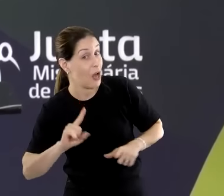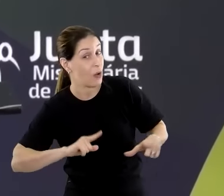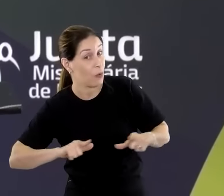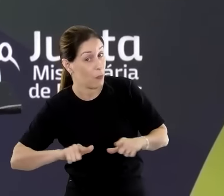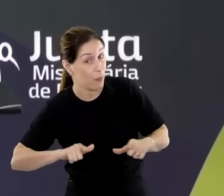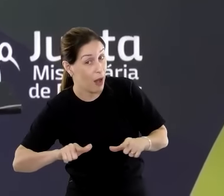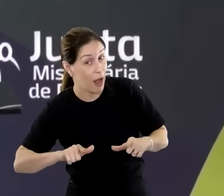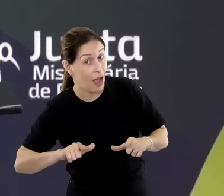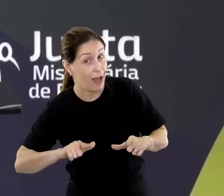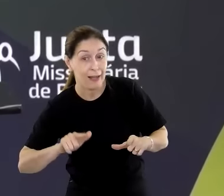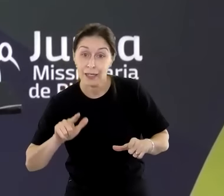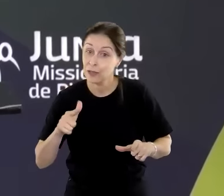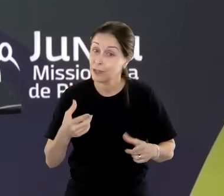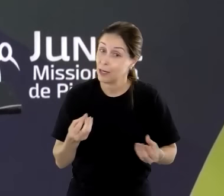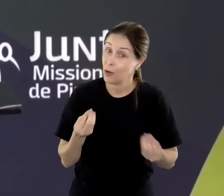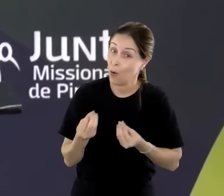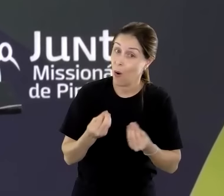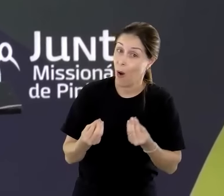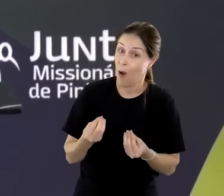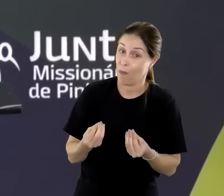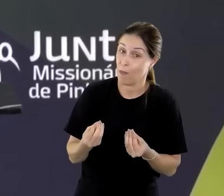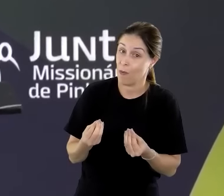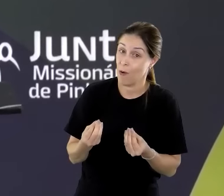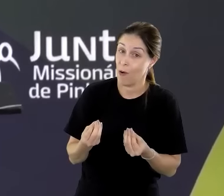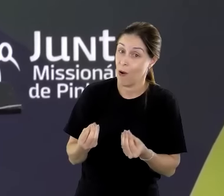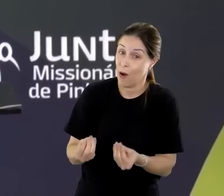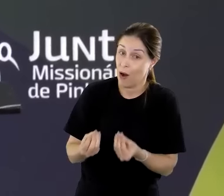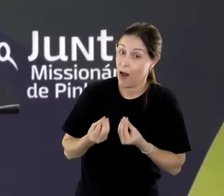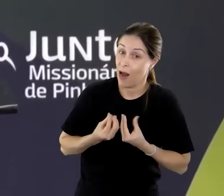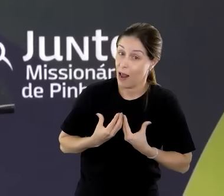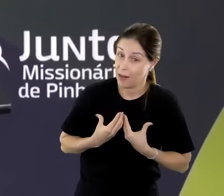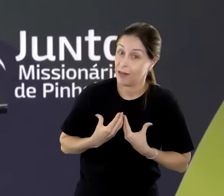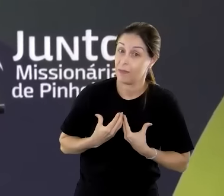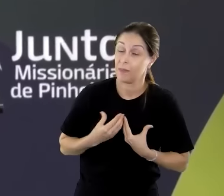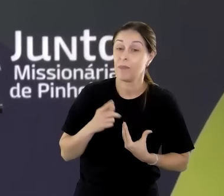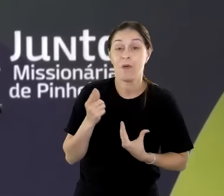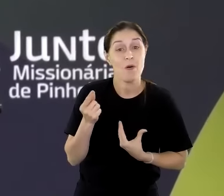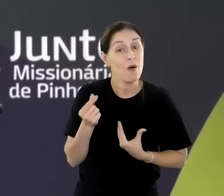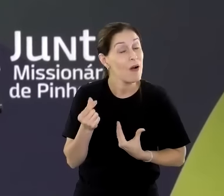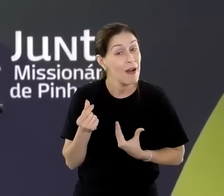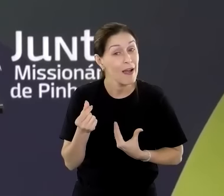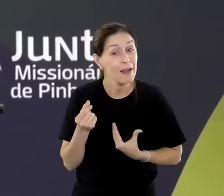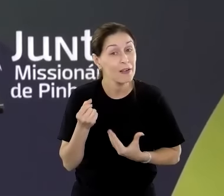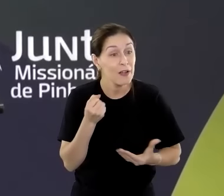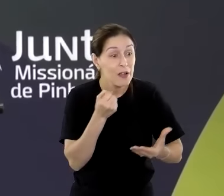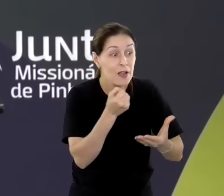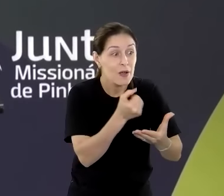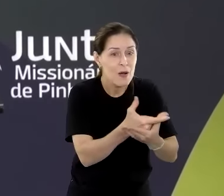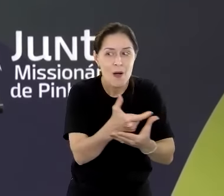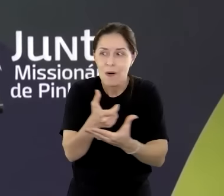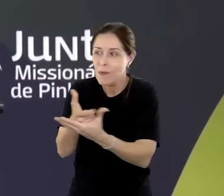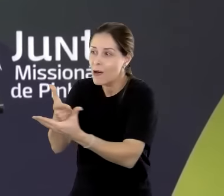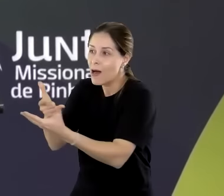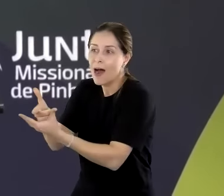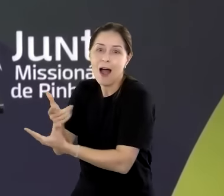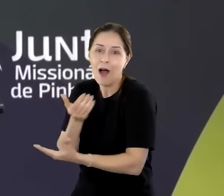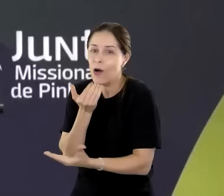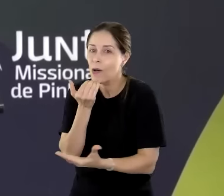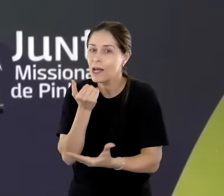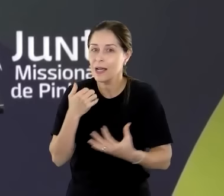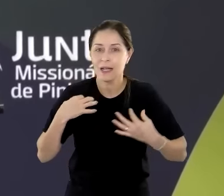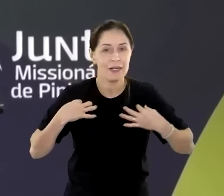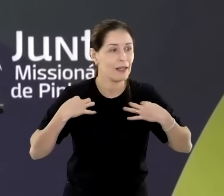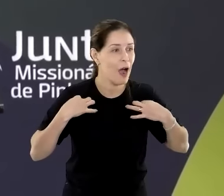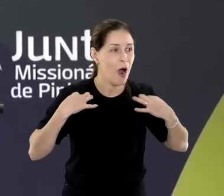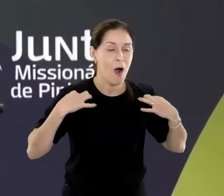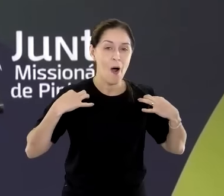braços. Trabalha não. Vive na galega. Na corda bamba.